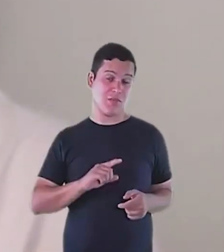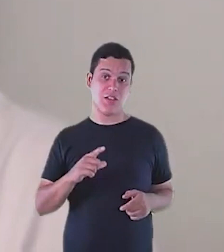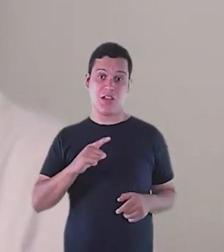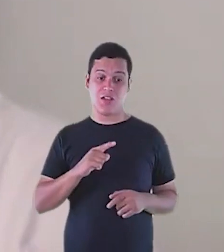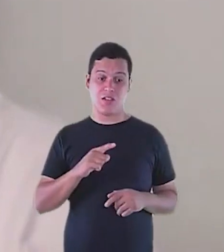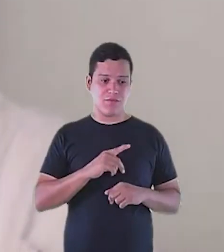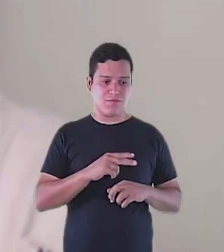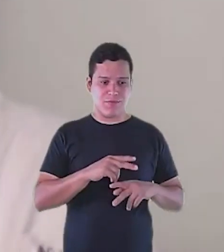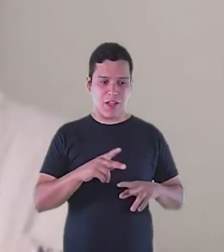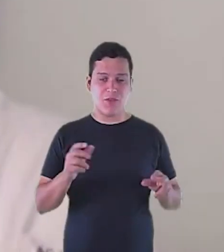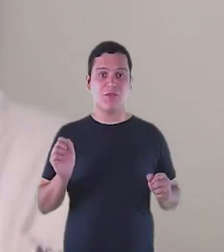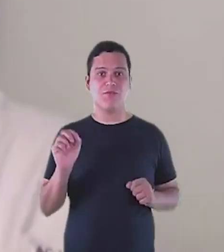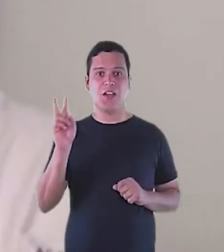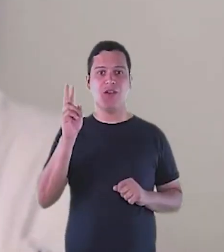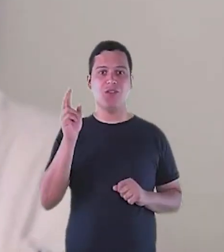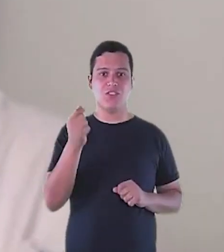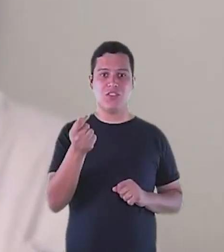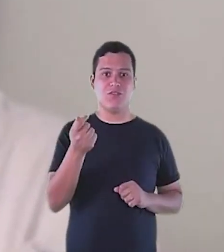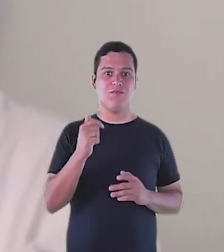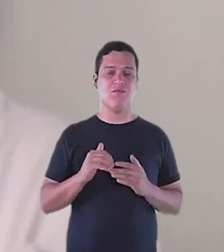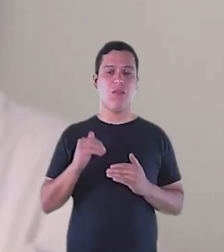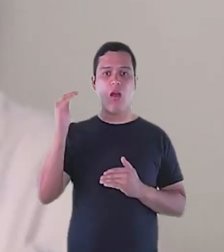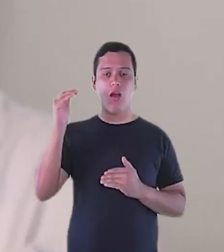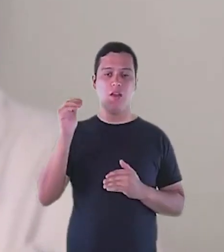e assim por diante. Então,